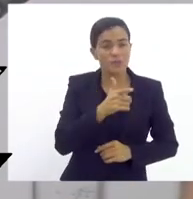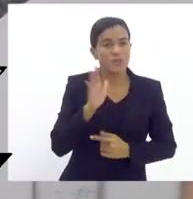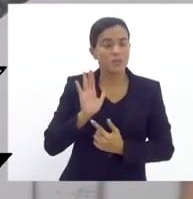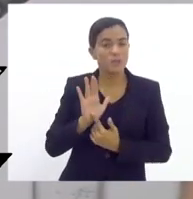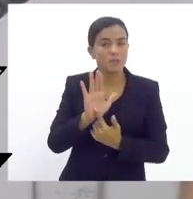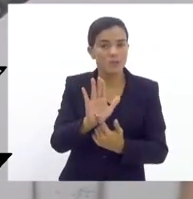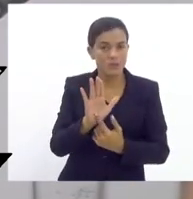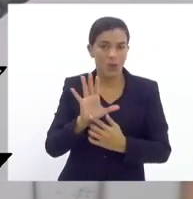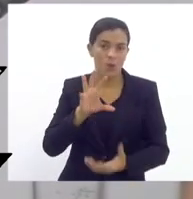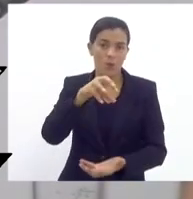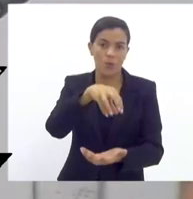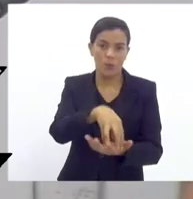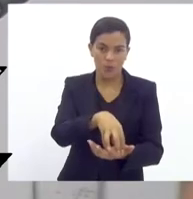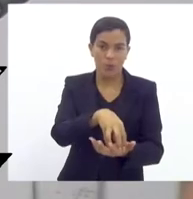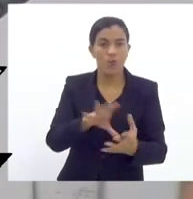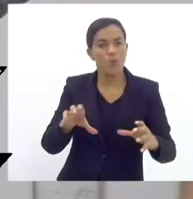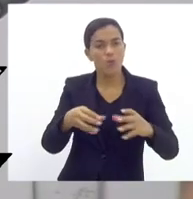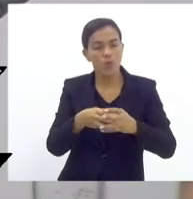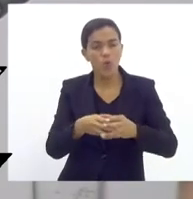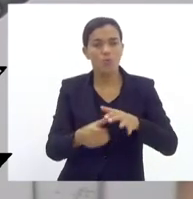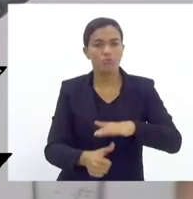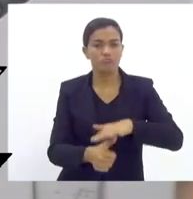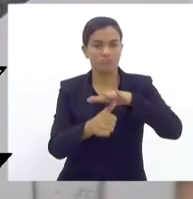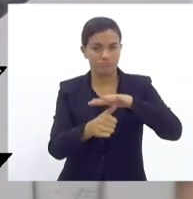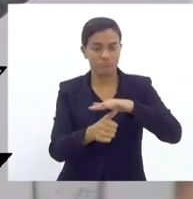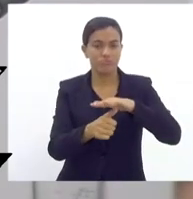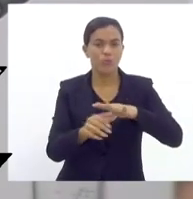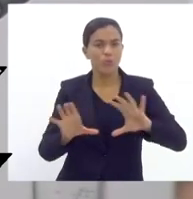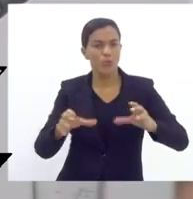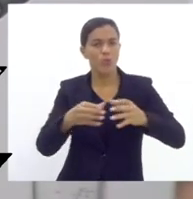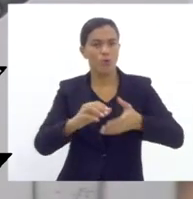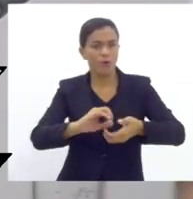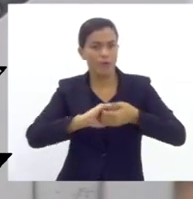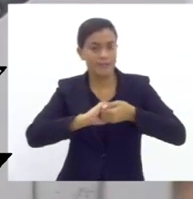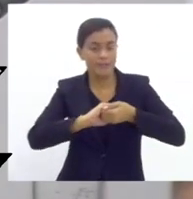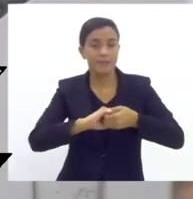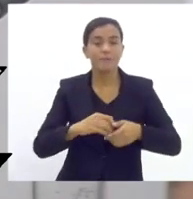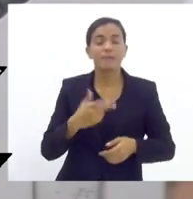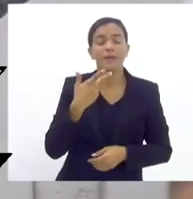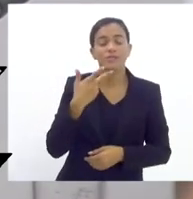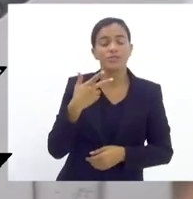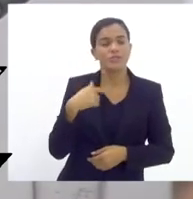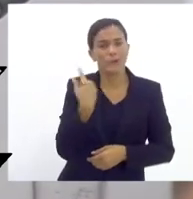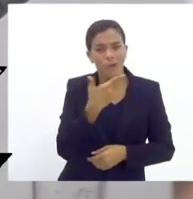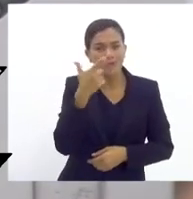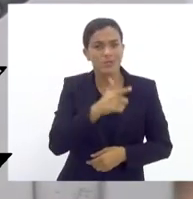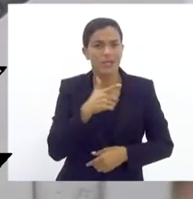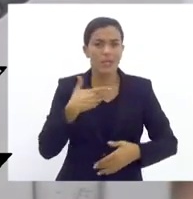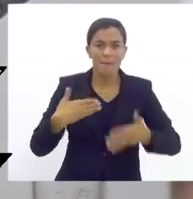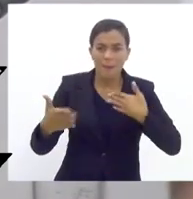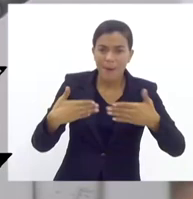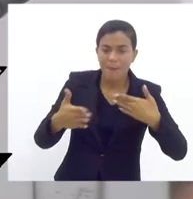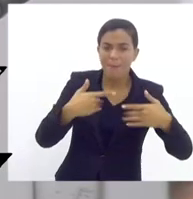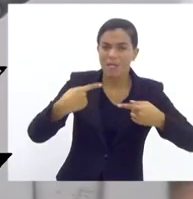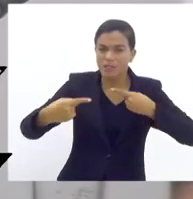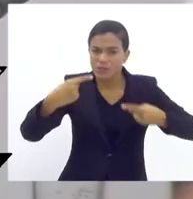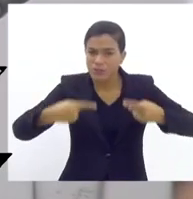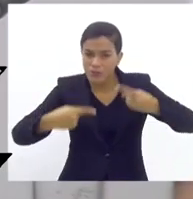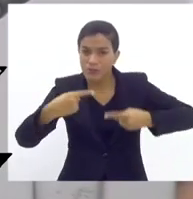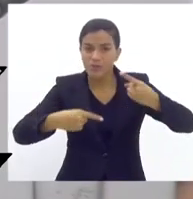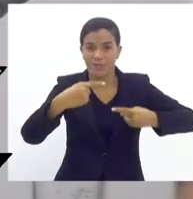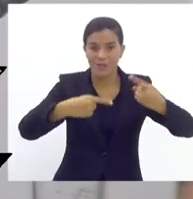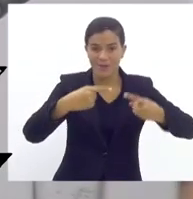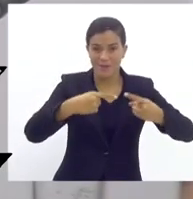um lucro um grupo de lideranças um coletivo para a gente poder aproximar com essa instituições para a gente poder